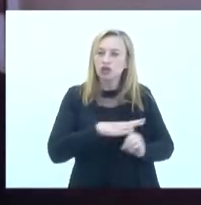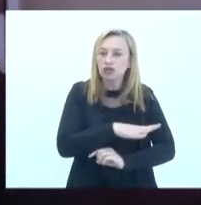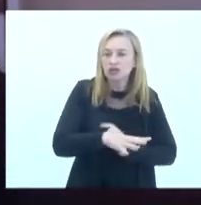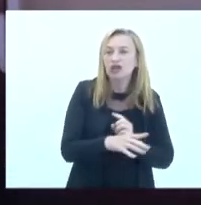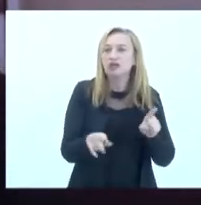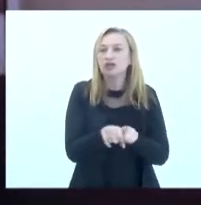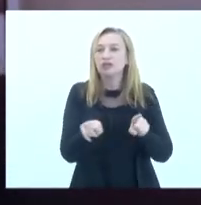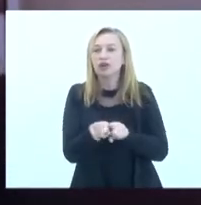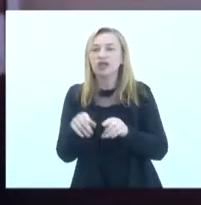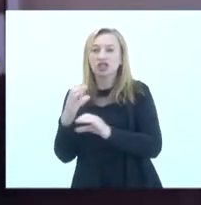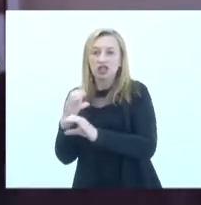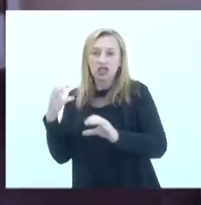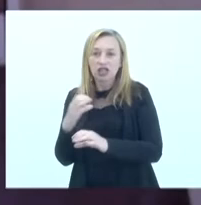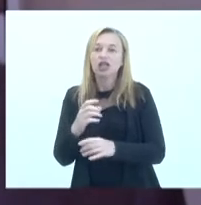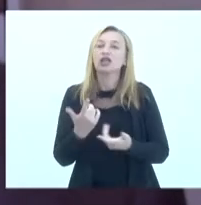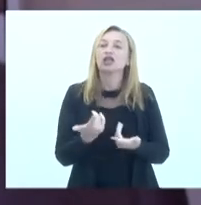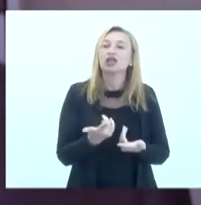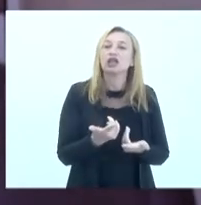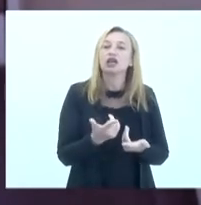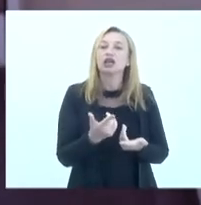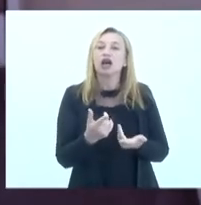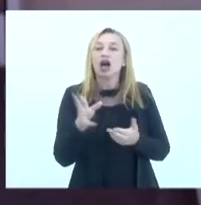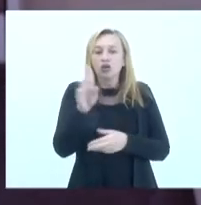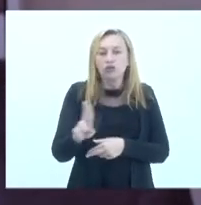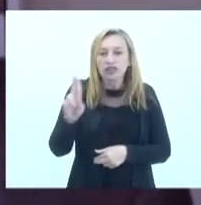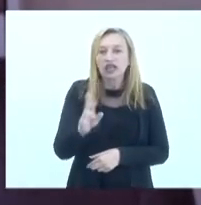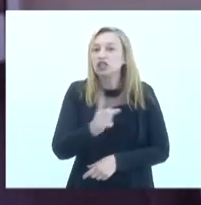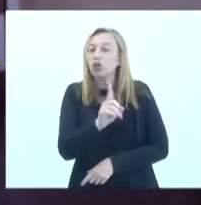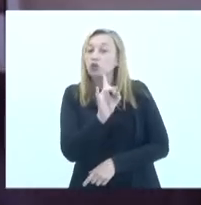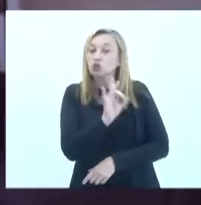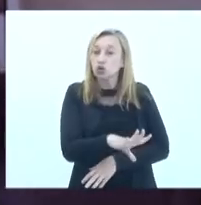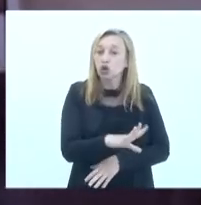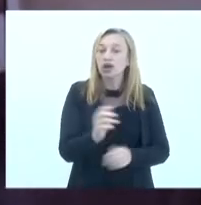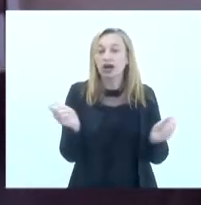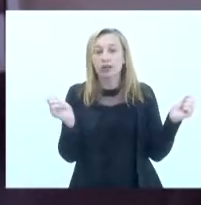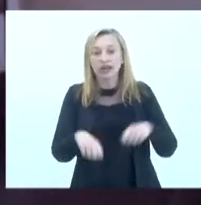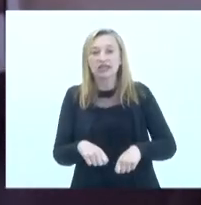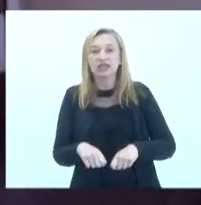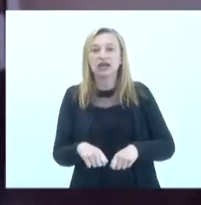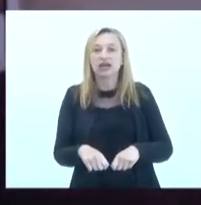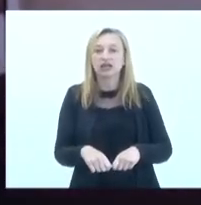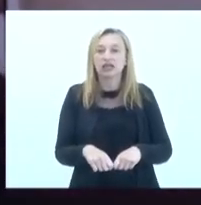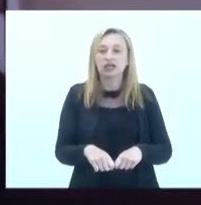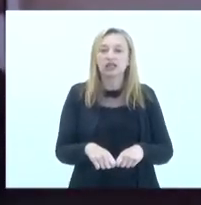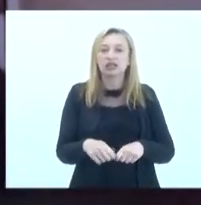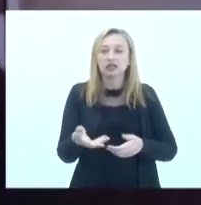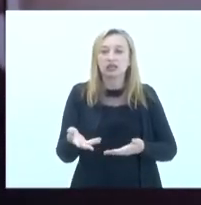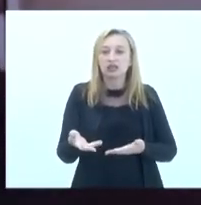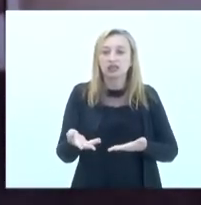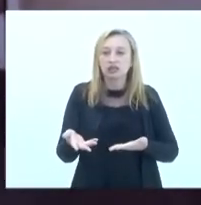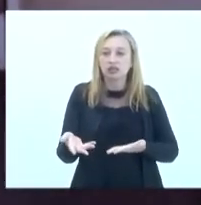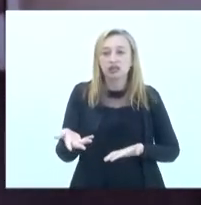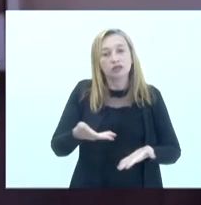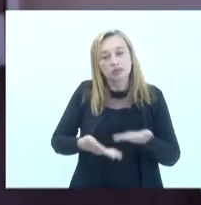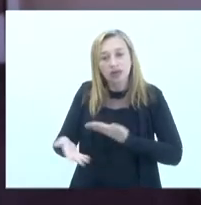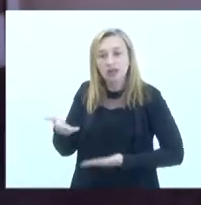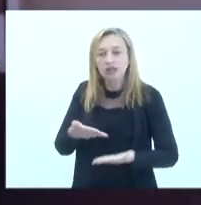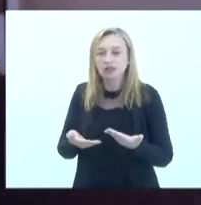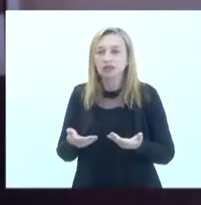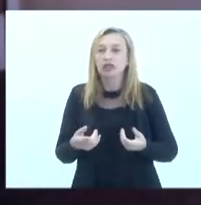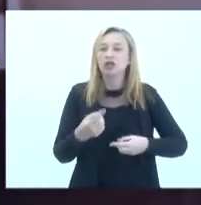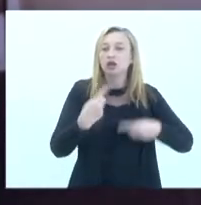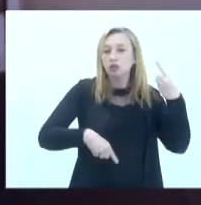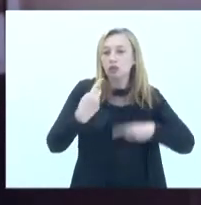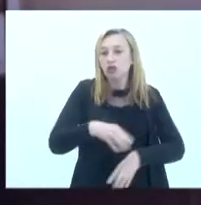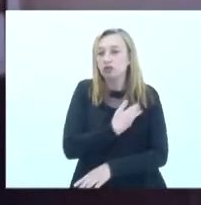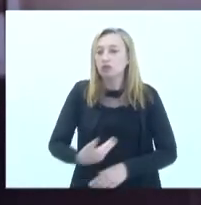que prestam consultoria nessa área. Então, a universidade ela não só tem a capacidade de colaborar para a construção de política pública, mas também